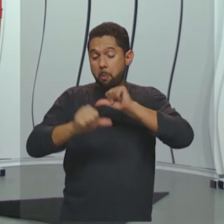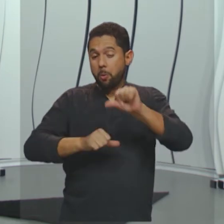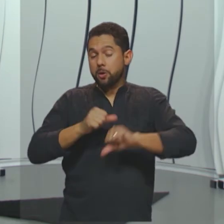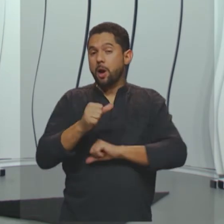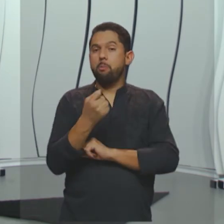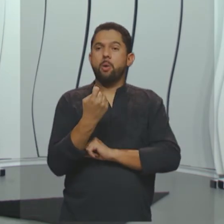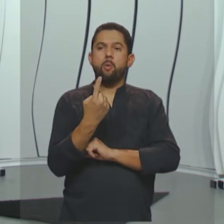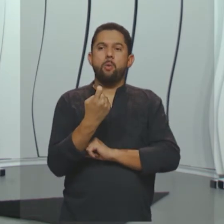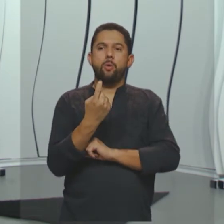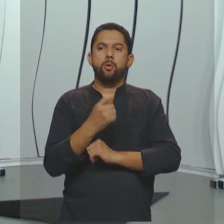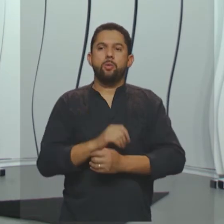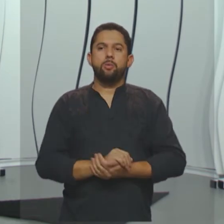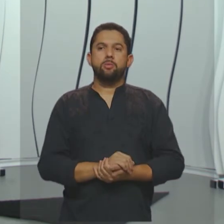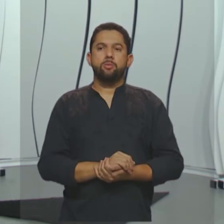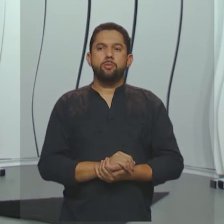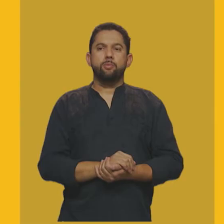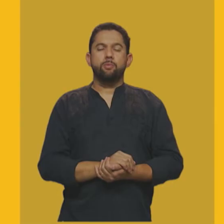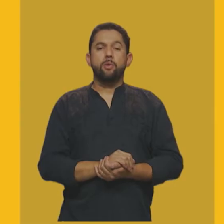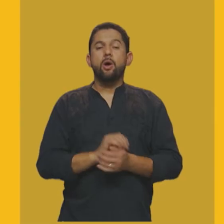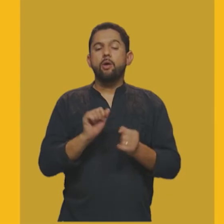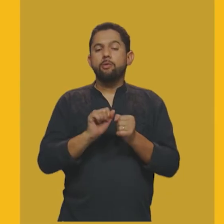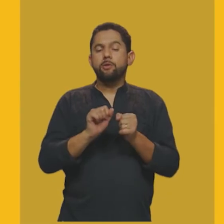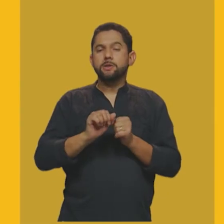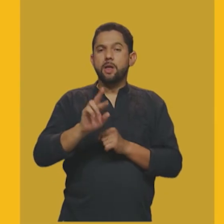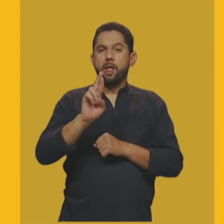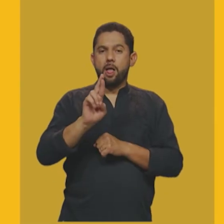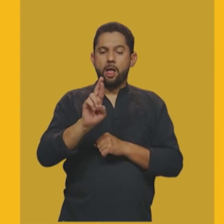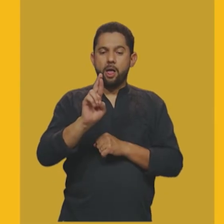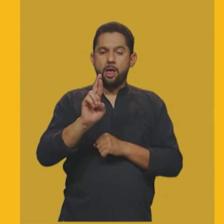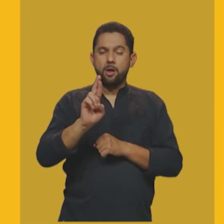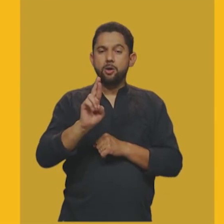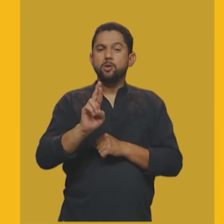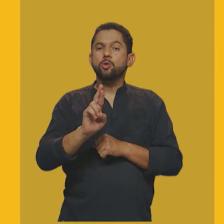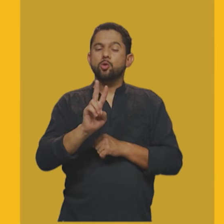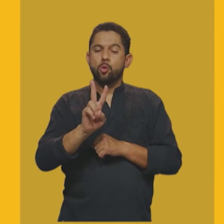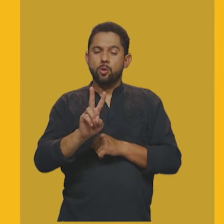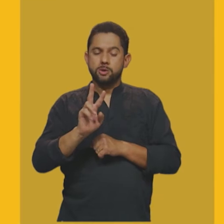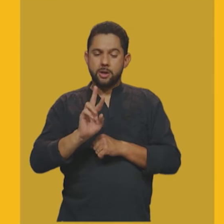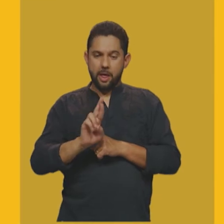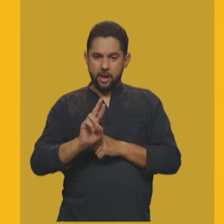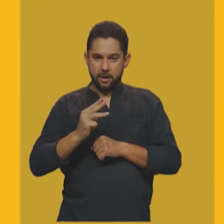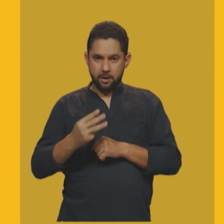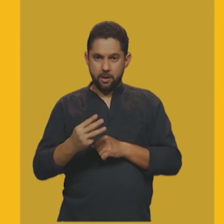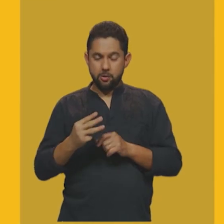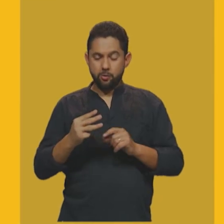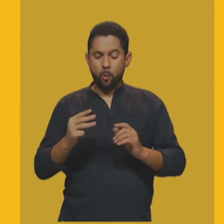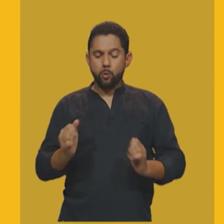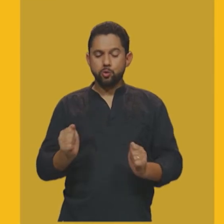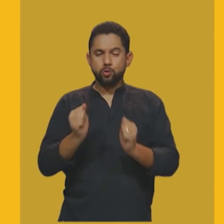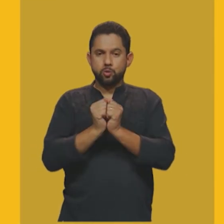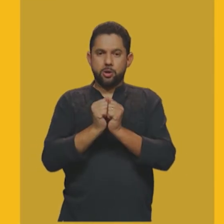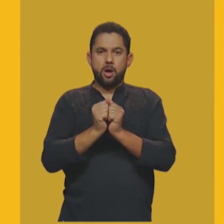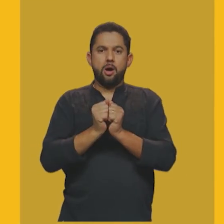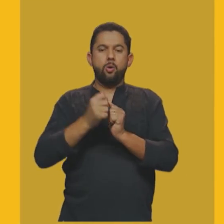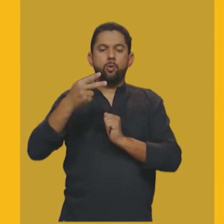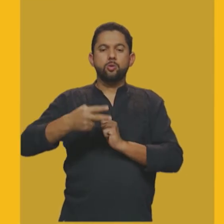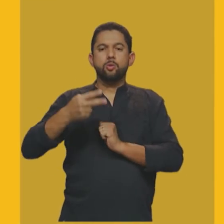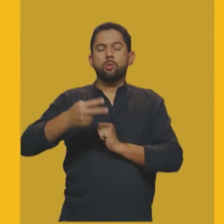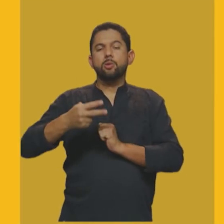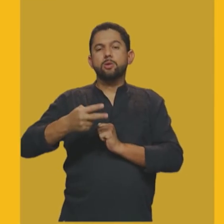aí eu vou começar transformando R2 e R3 em um resistor